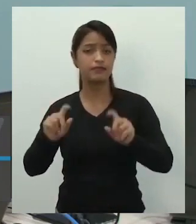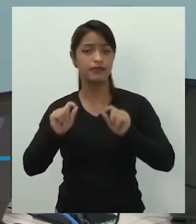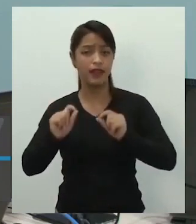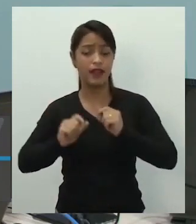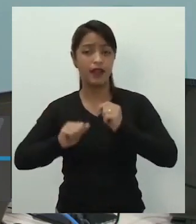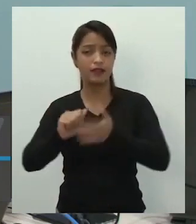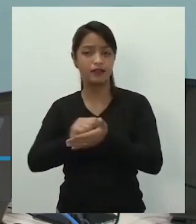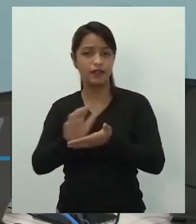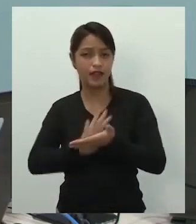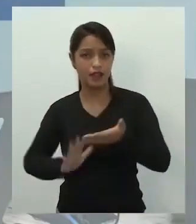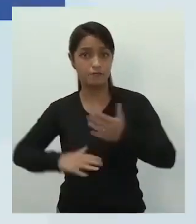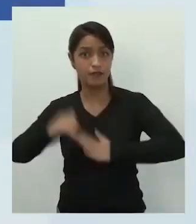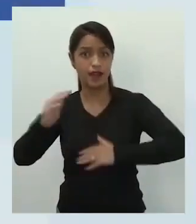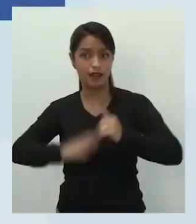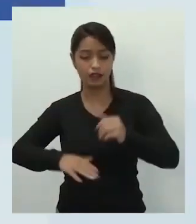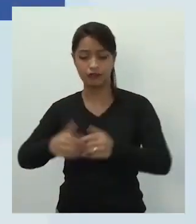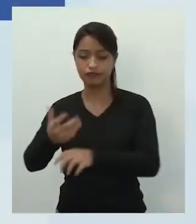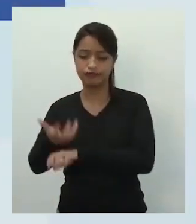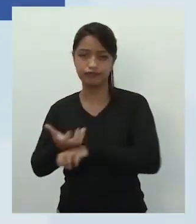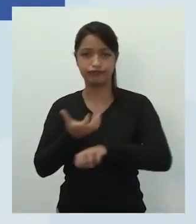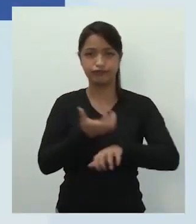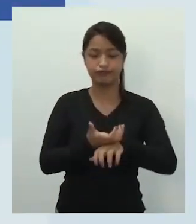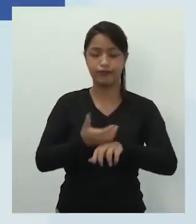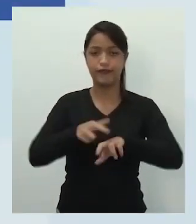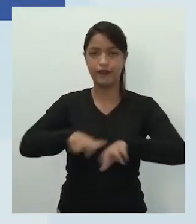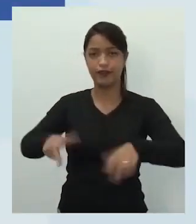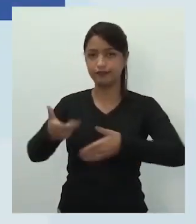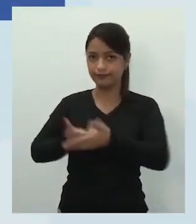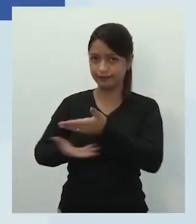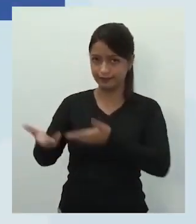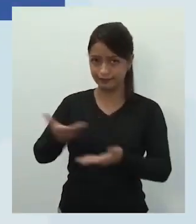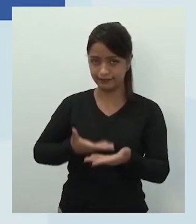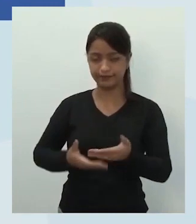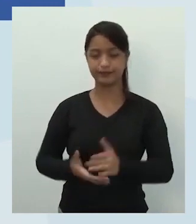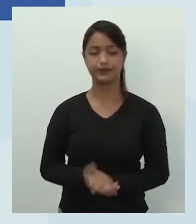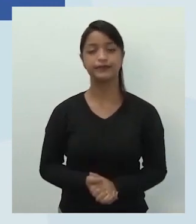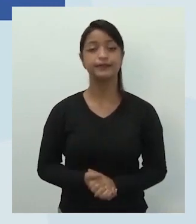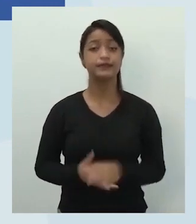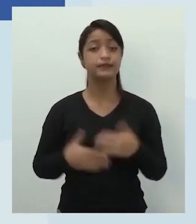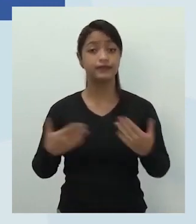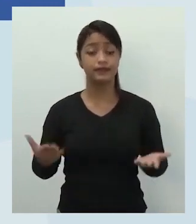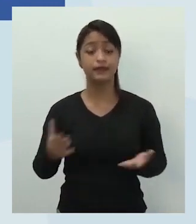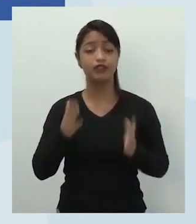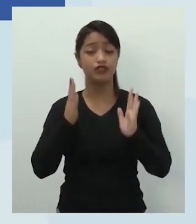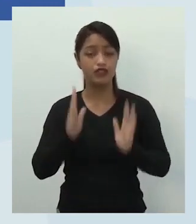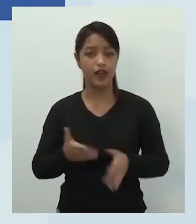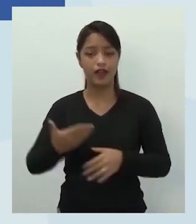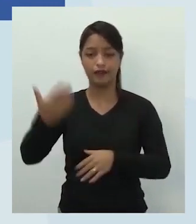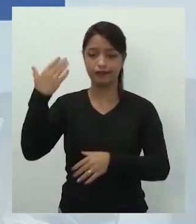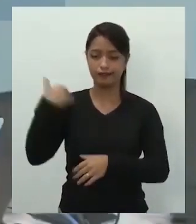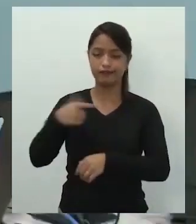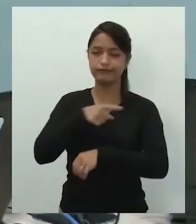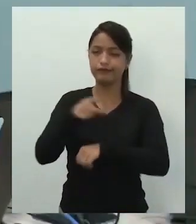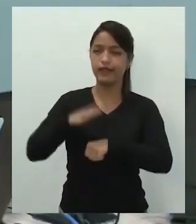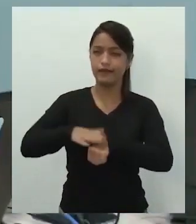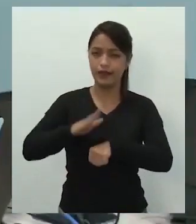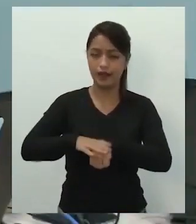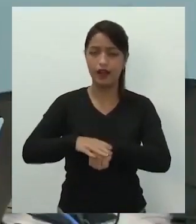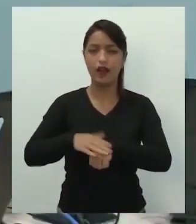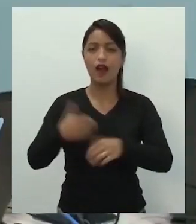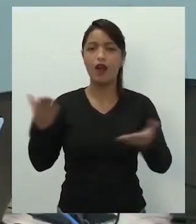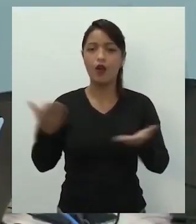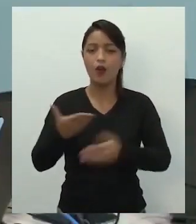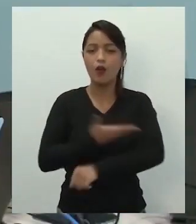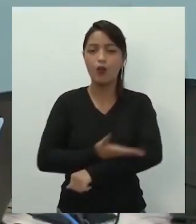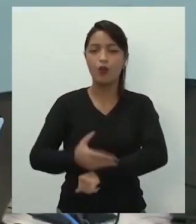práticas interdisciplinares. E para isso, como vocês já vêm fazendo há algum tempo, nós vamos deixar